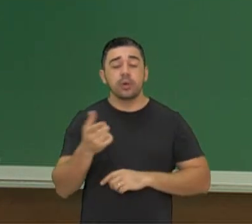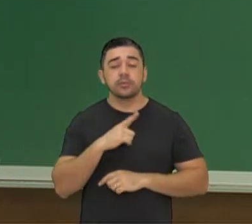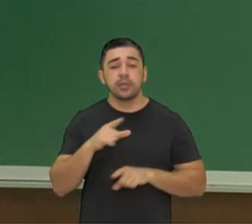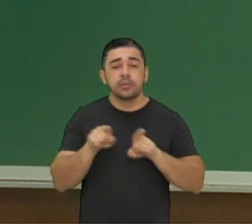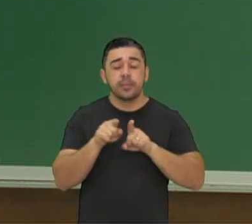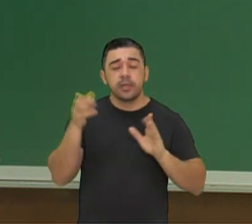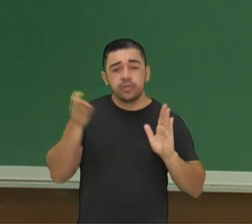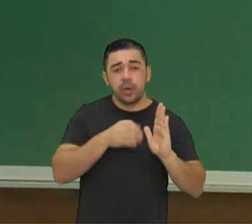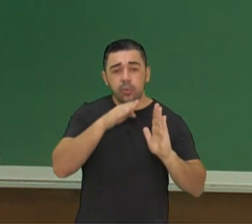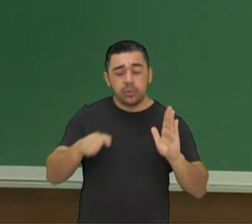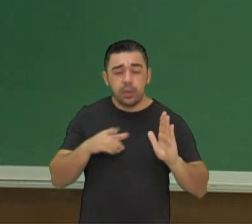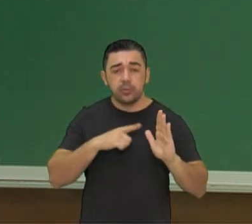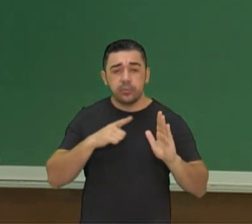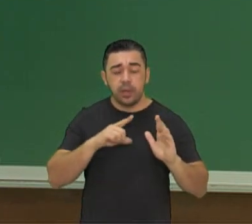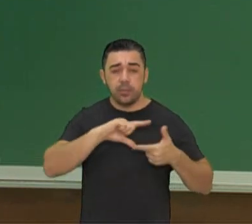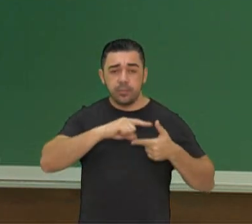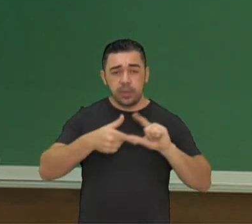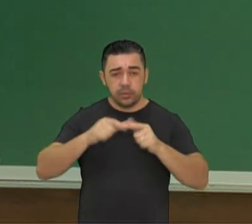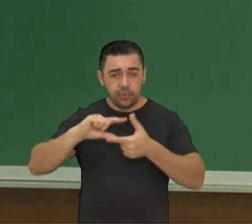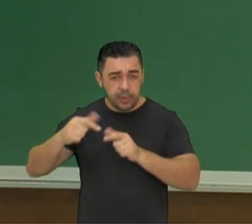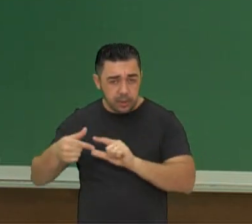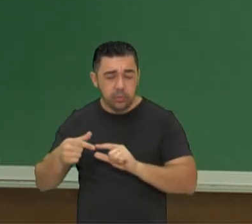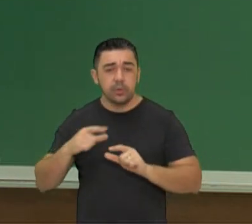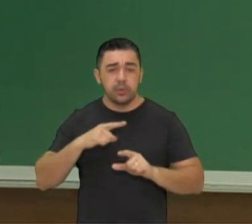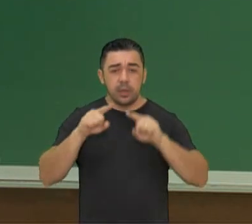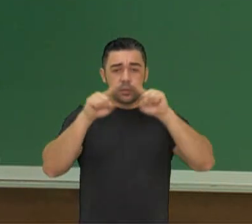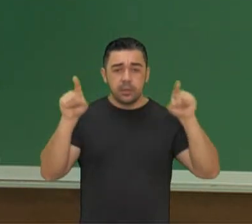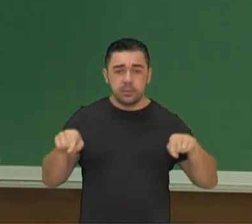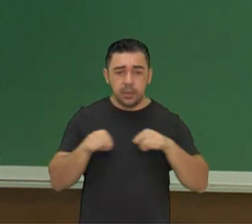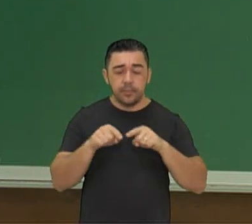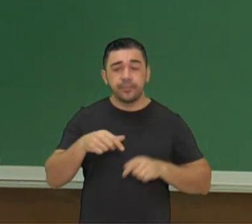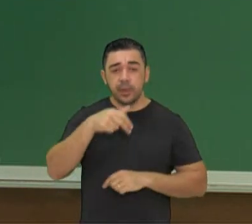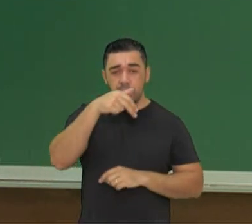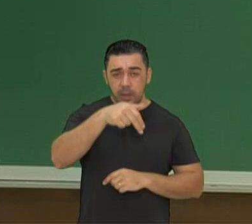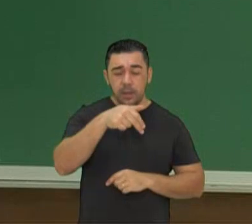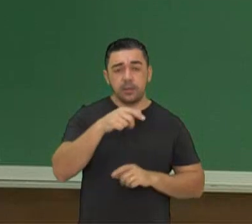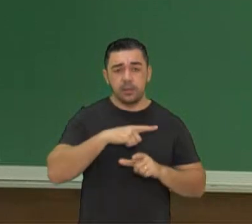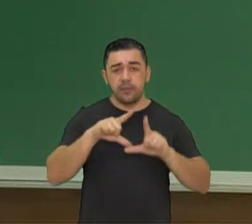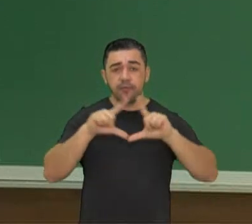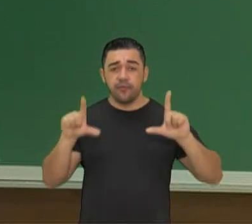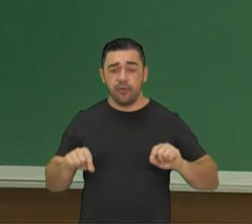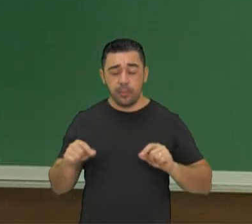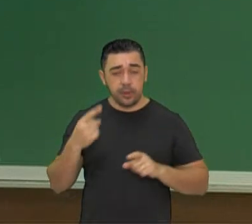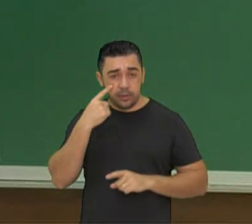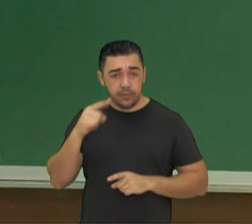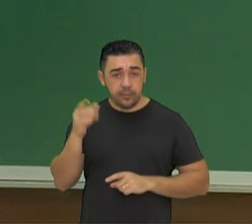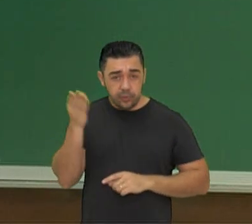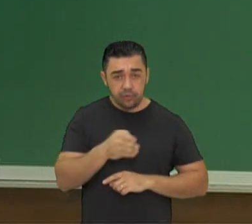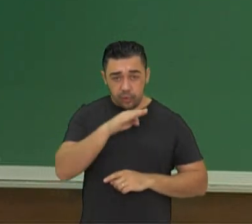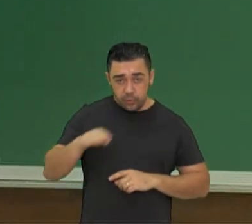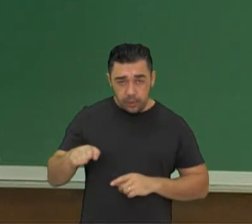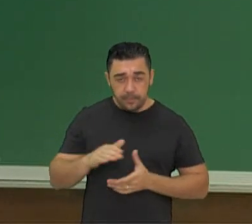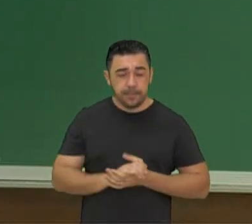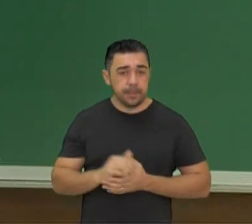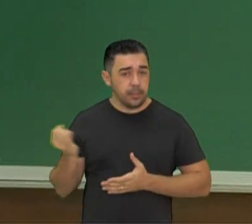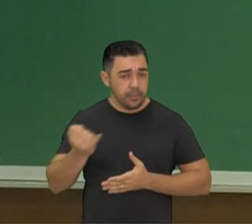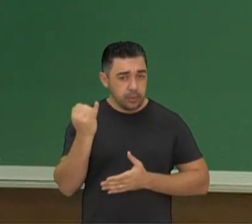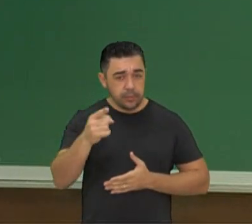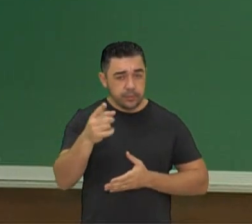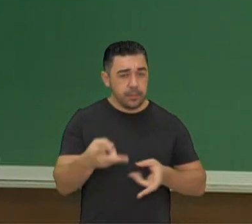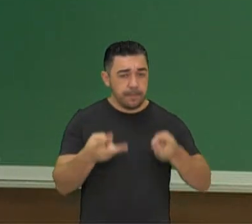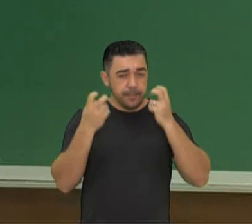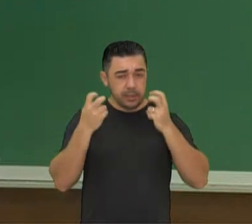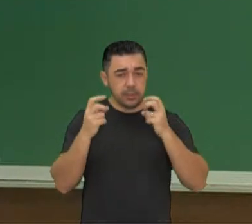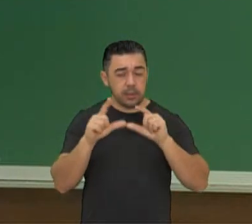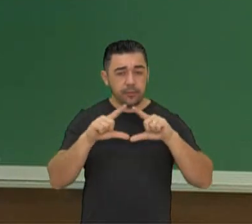de diagonais de um polígono convexo, dada aquela fórmula n vezes n menos 3 sobre 2. Tá? É importante você perceber,